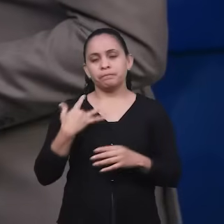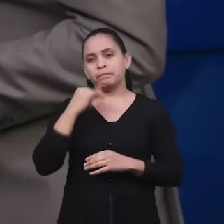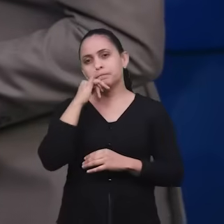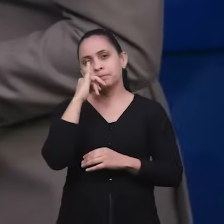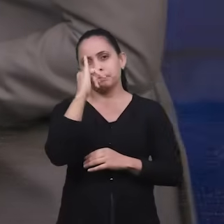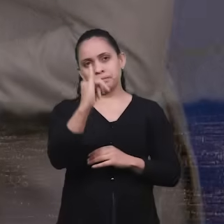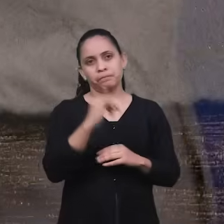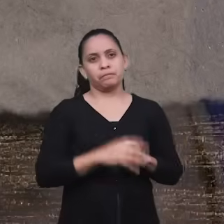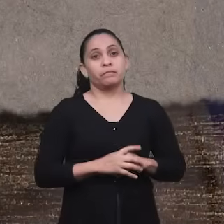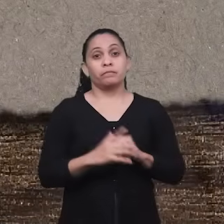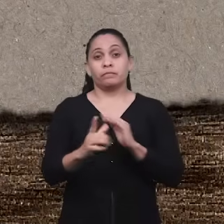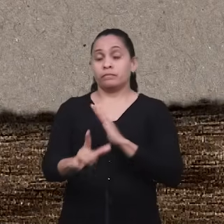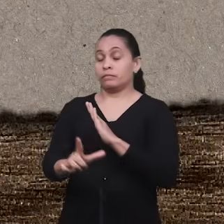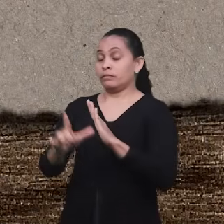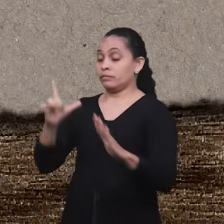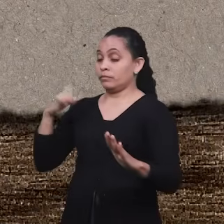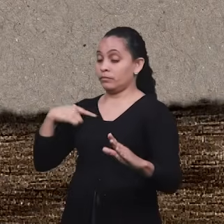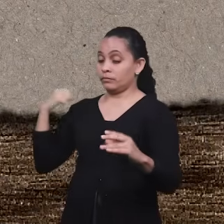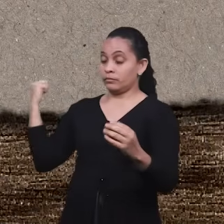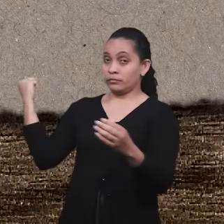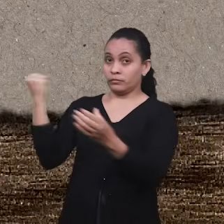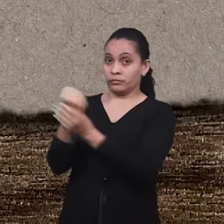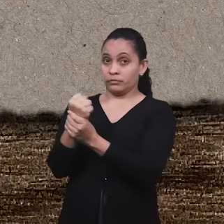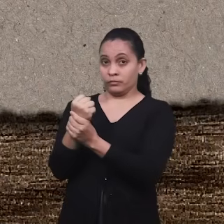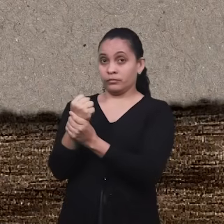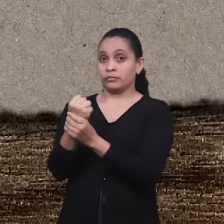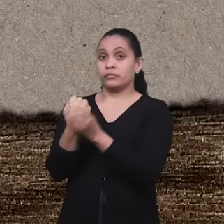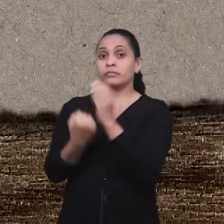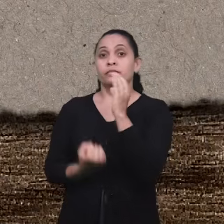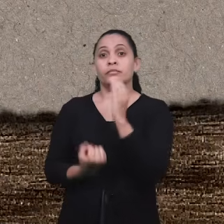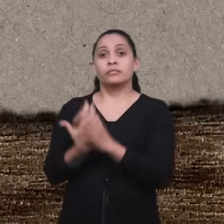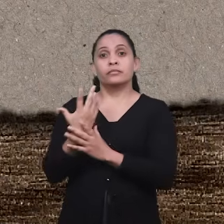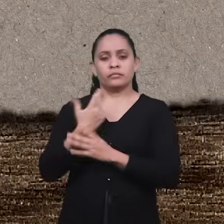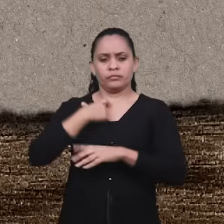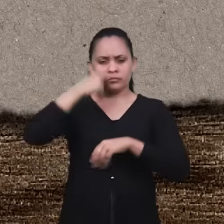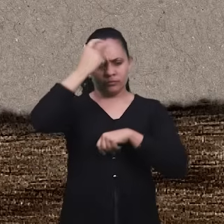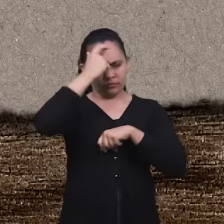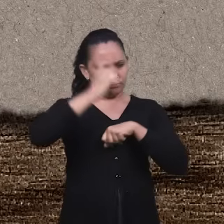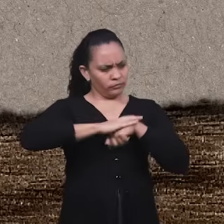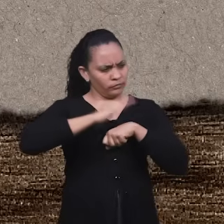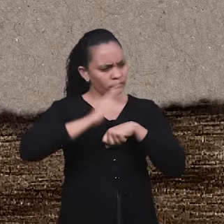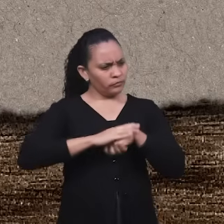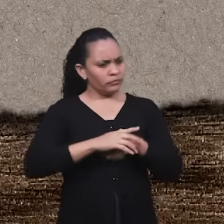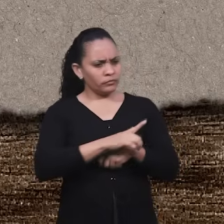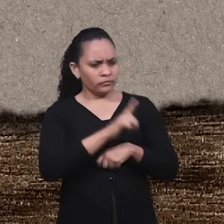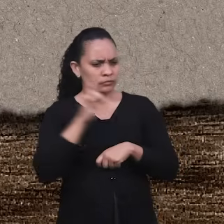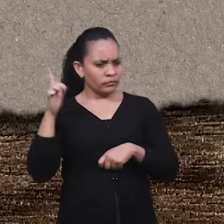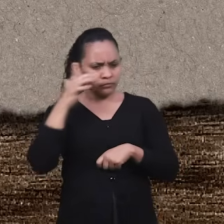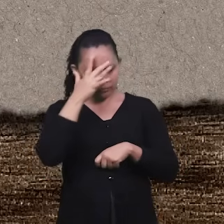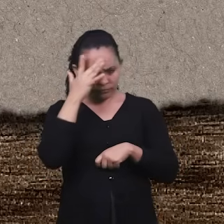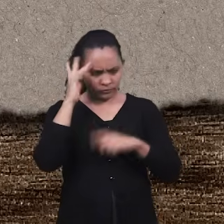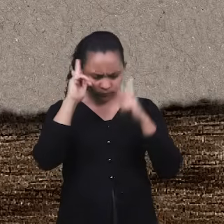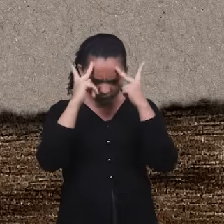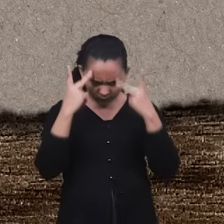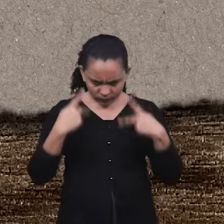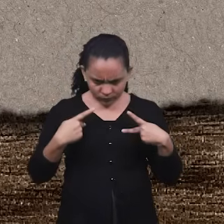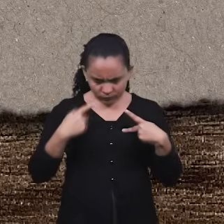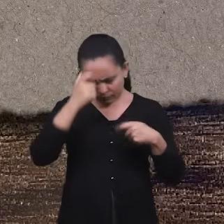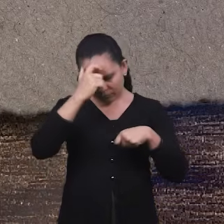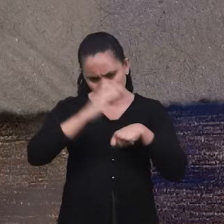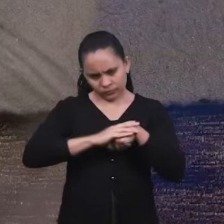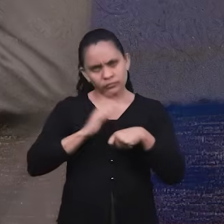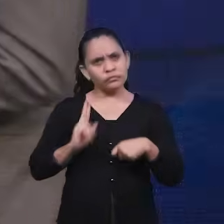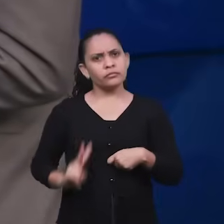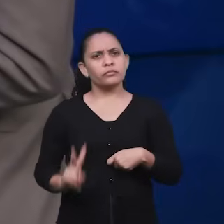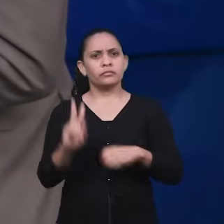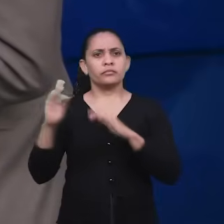dizer: antes que Abraão existisse, eu sou, ou seja, ele é antes do homem. Vamos